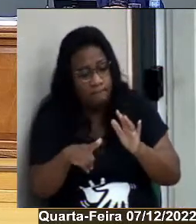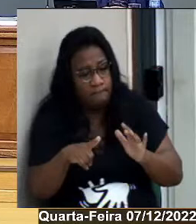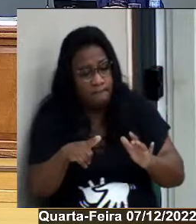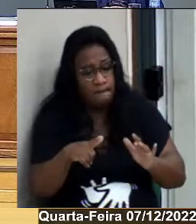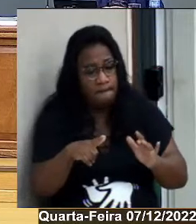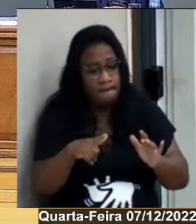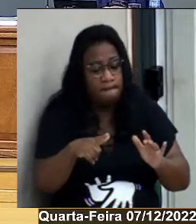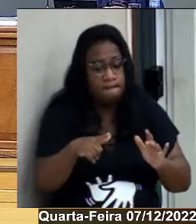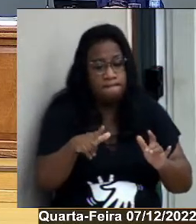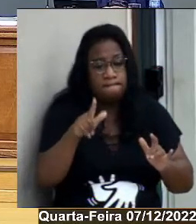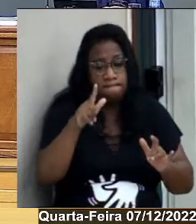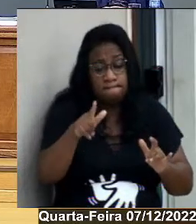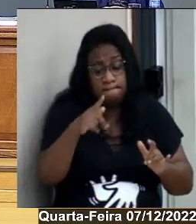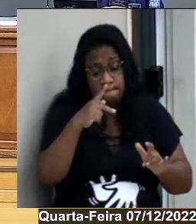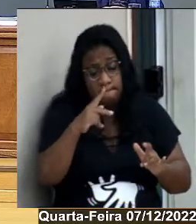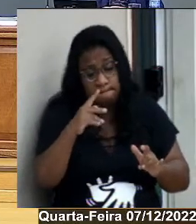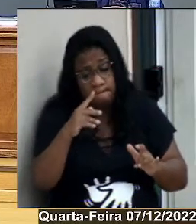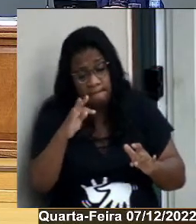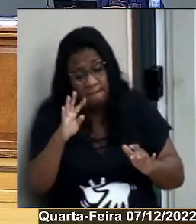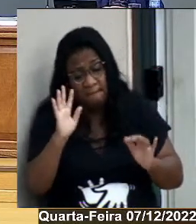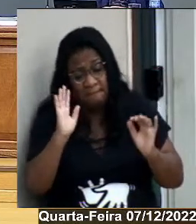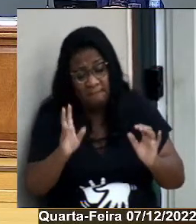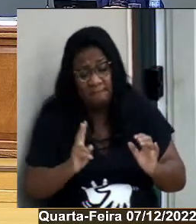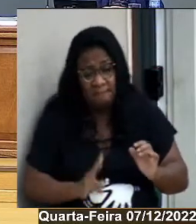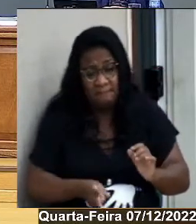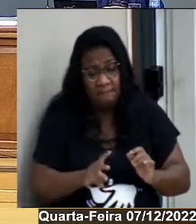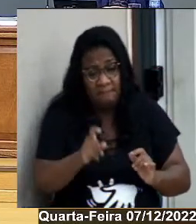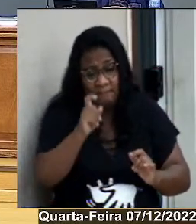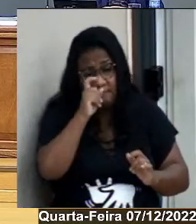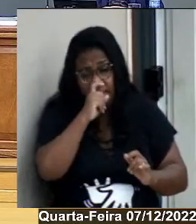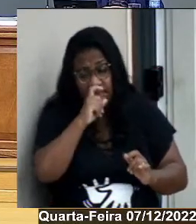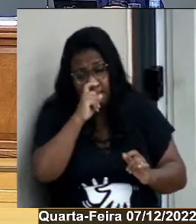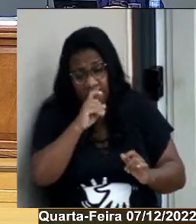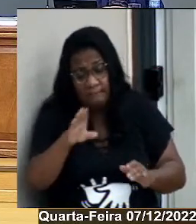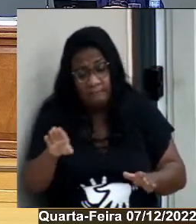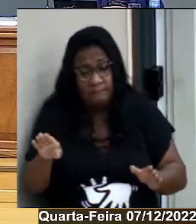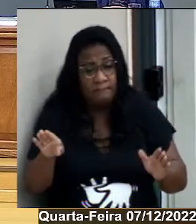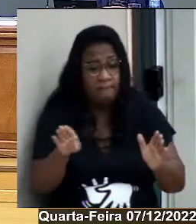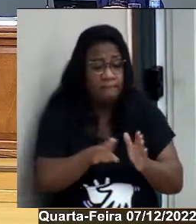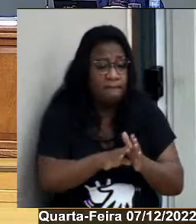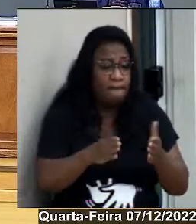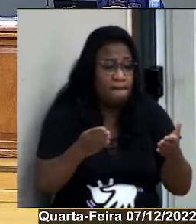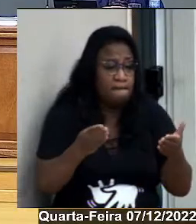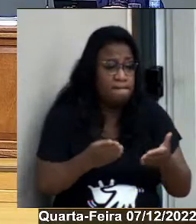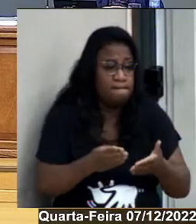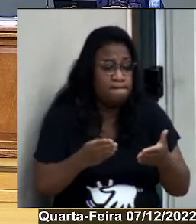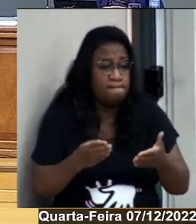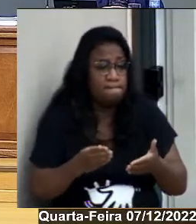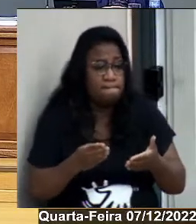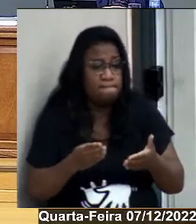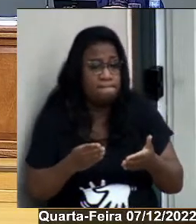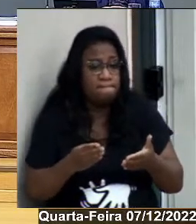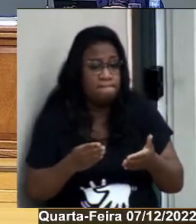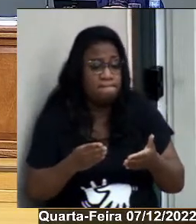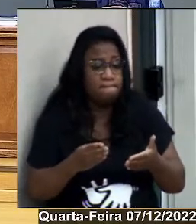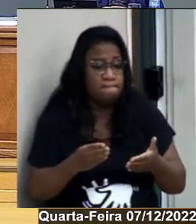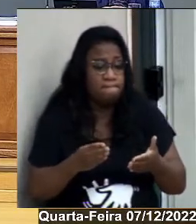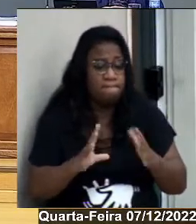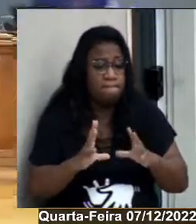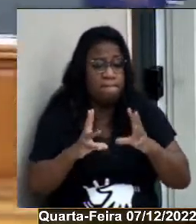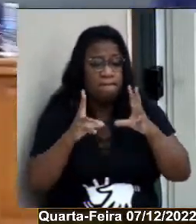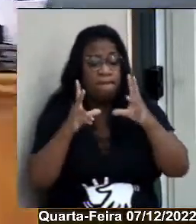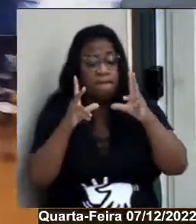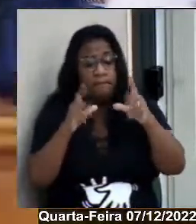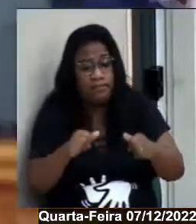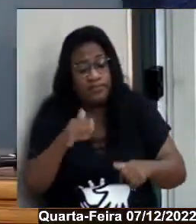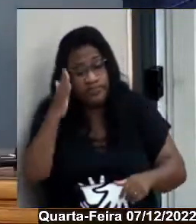o vereador de oposição, ele se vale da mentira, dizendo que o projeto chegou em regime de urgência, quando, na verdade, esse projeto já tramitou. Todo